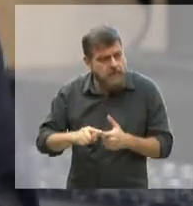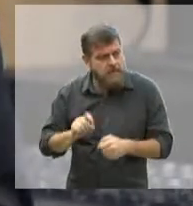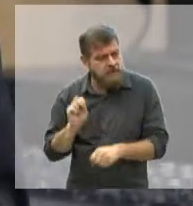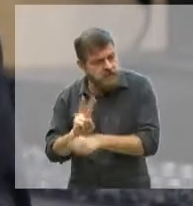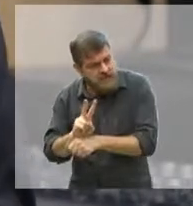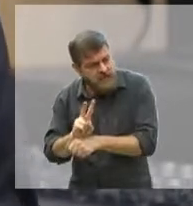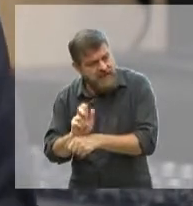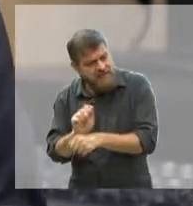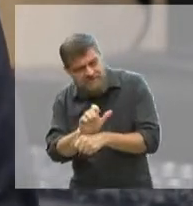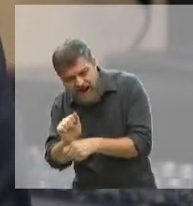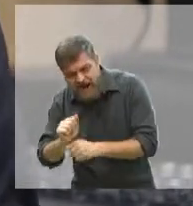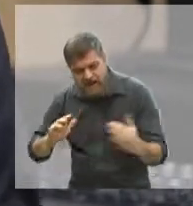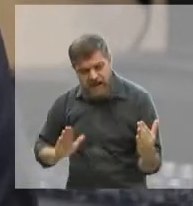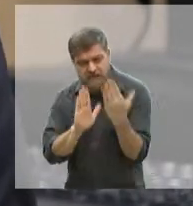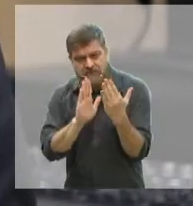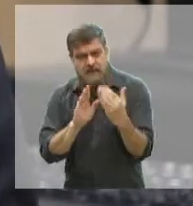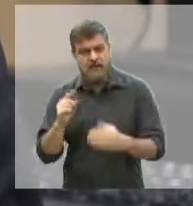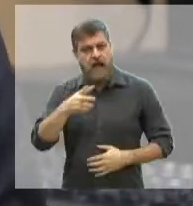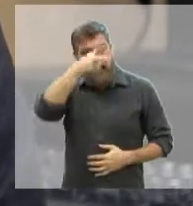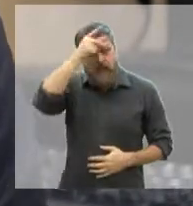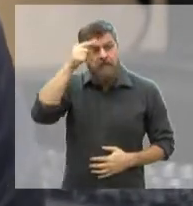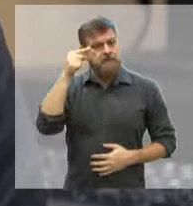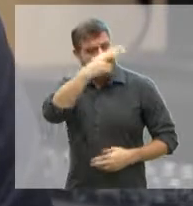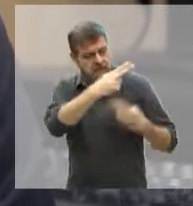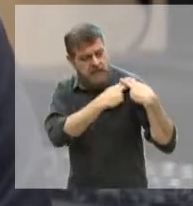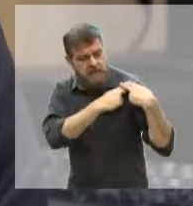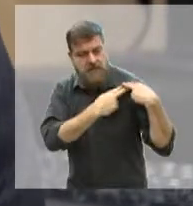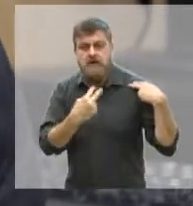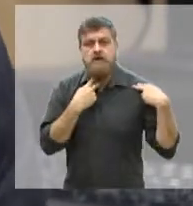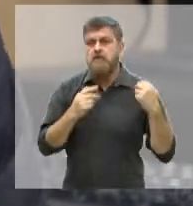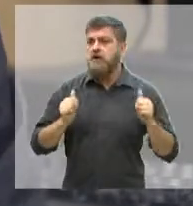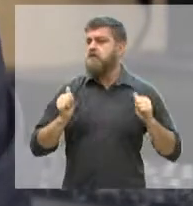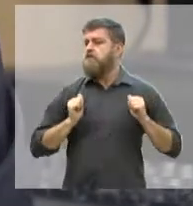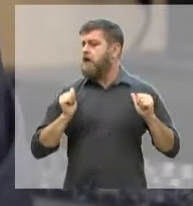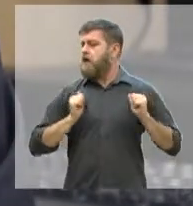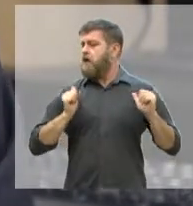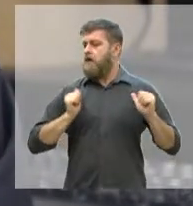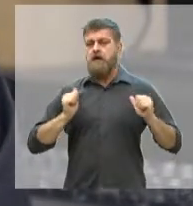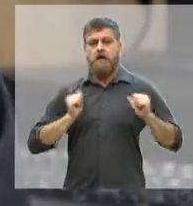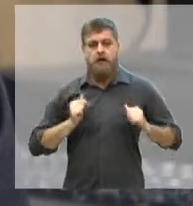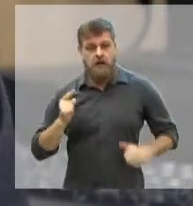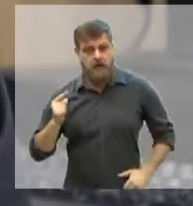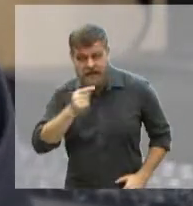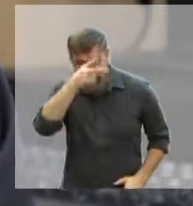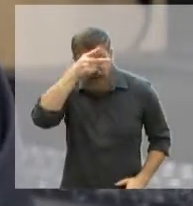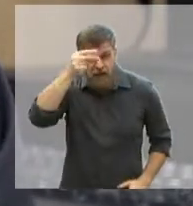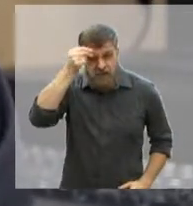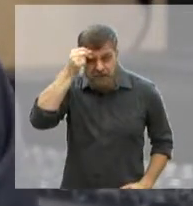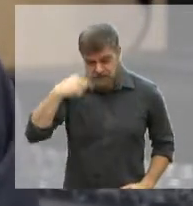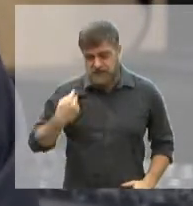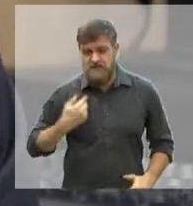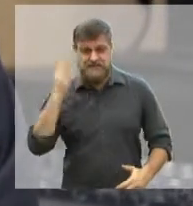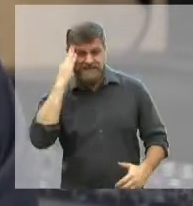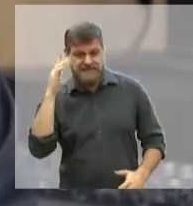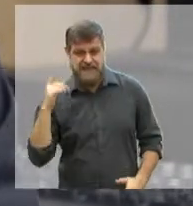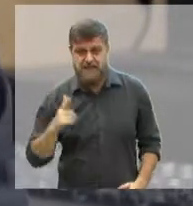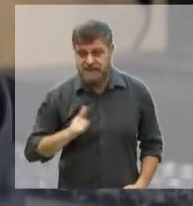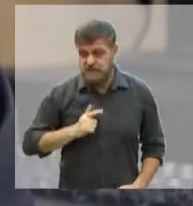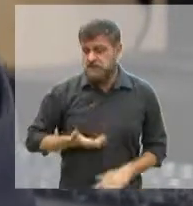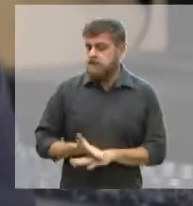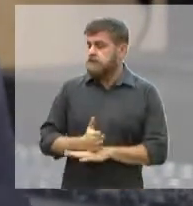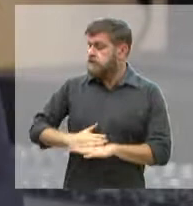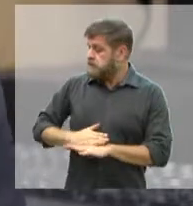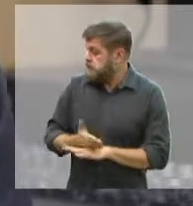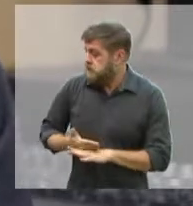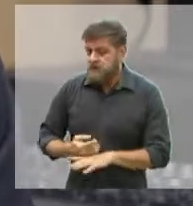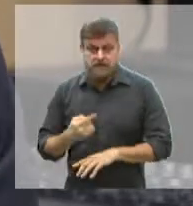dizer, enfrentada de frente, que a prefeitura de fato saia dessa posição de omissão, uma posição que certamente não é confortável, mas é uma